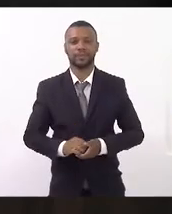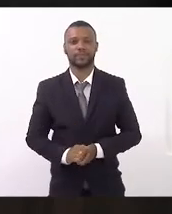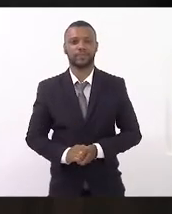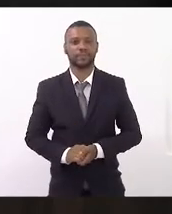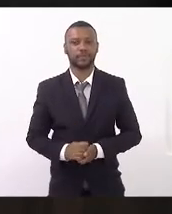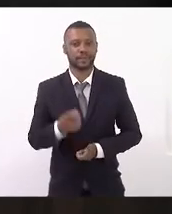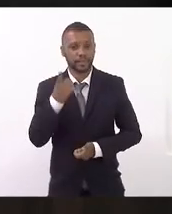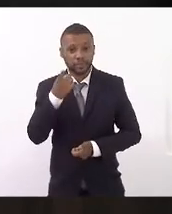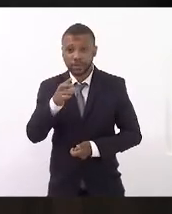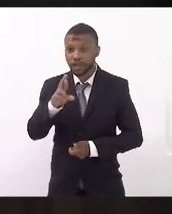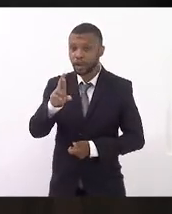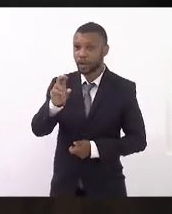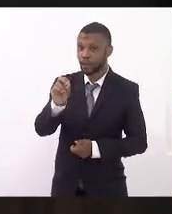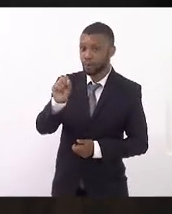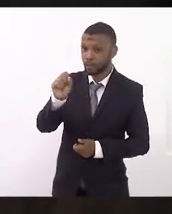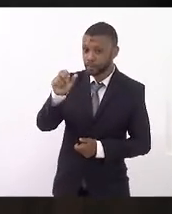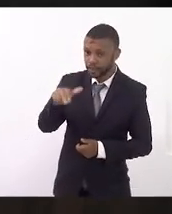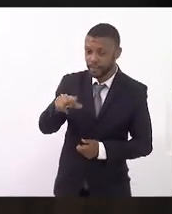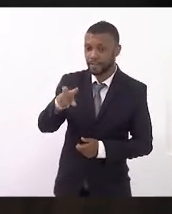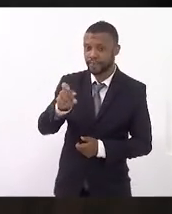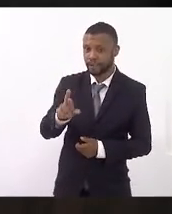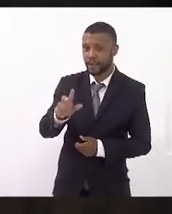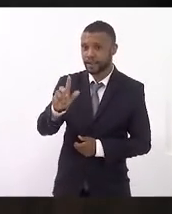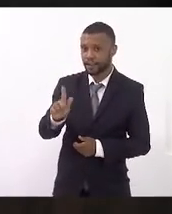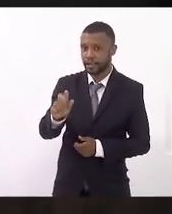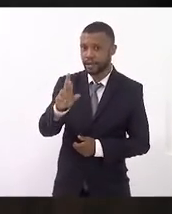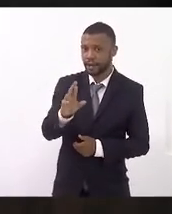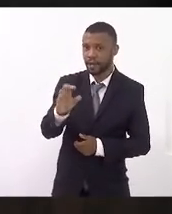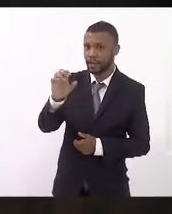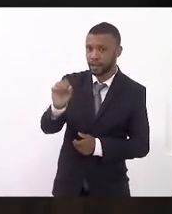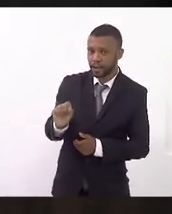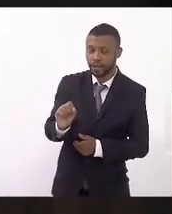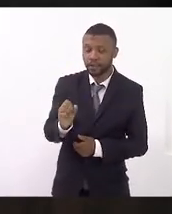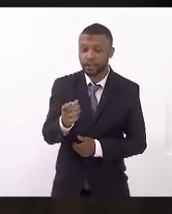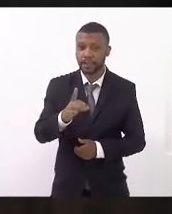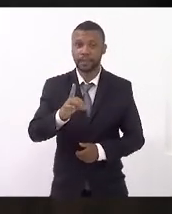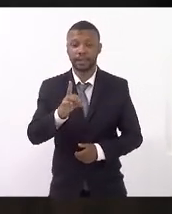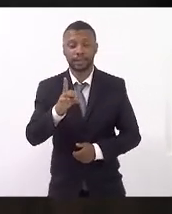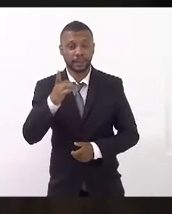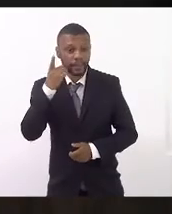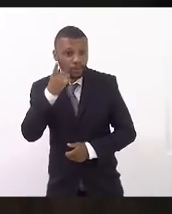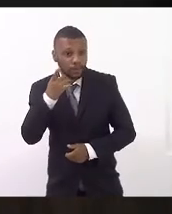Deputado Rosenberg Reis. Deputada Marta Rocha,